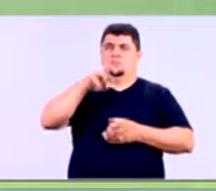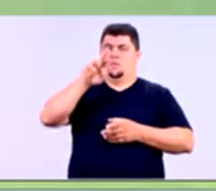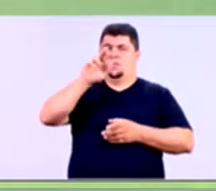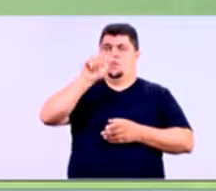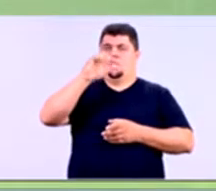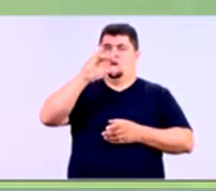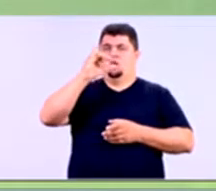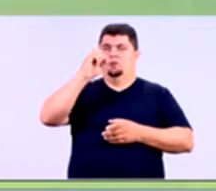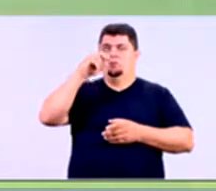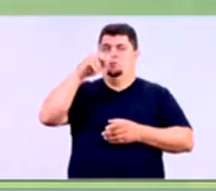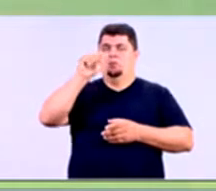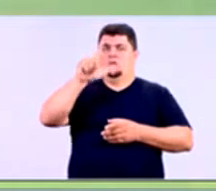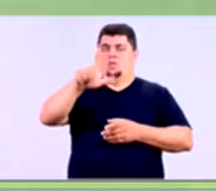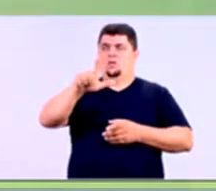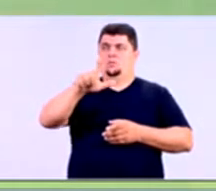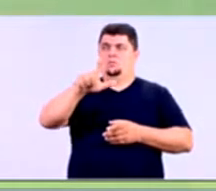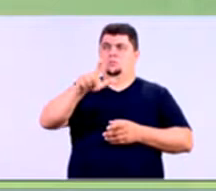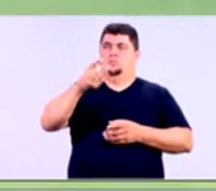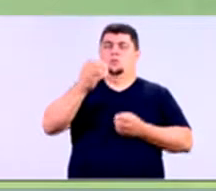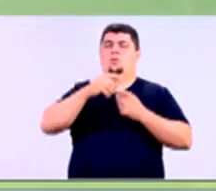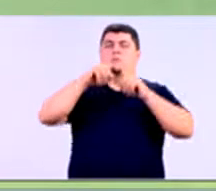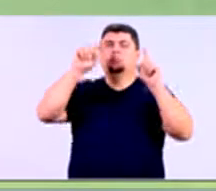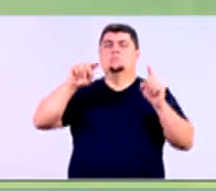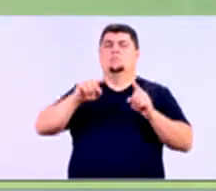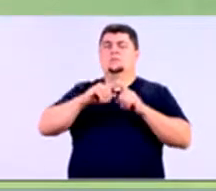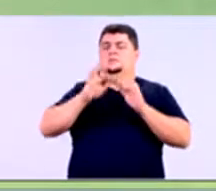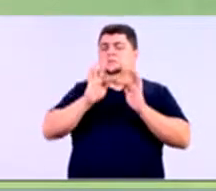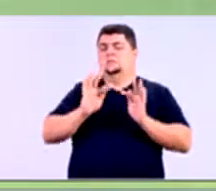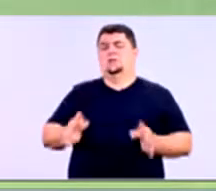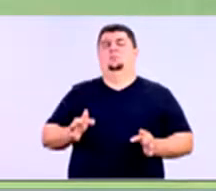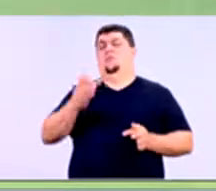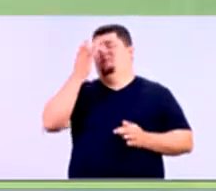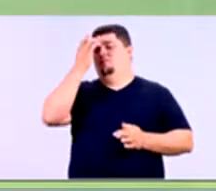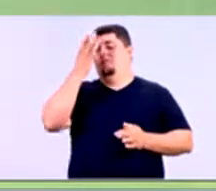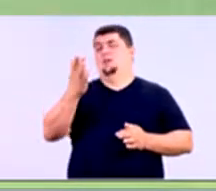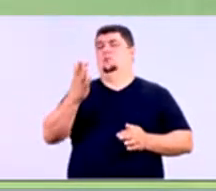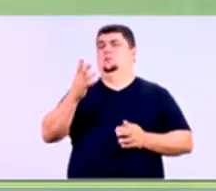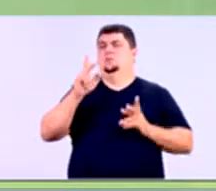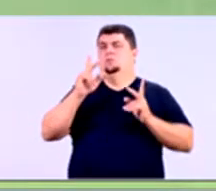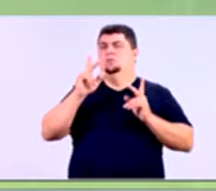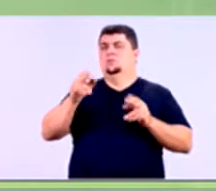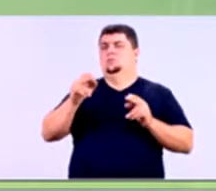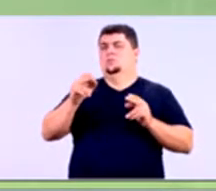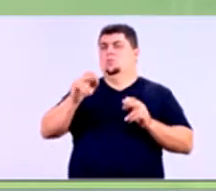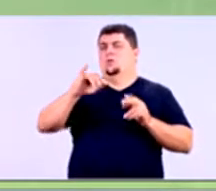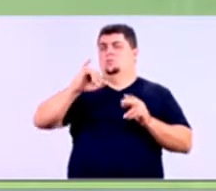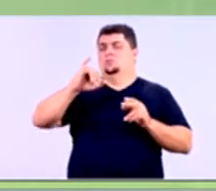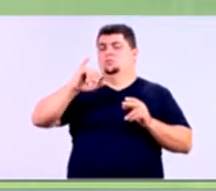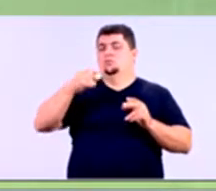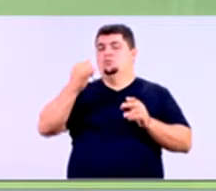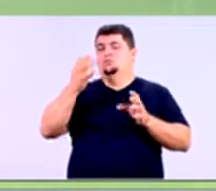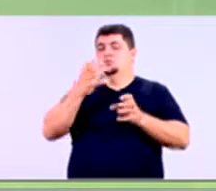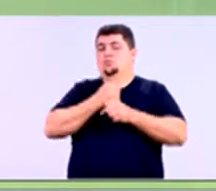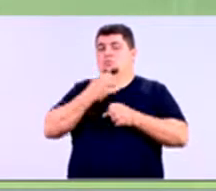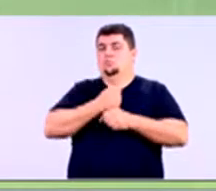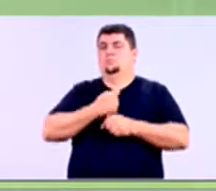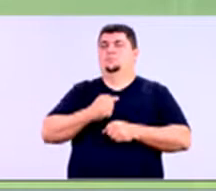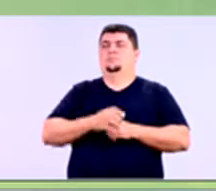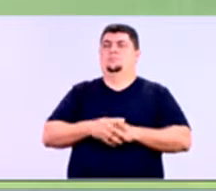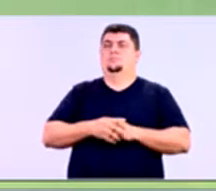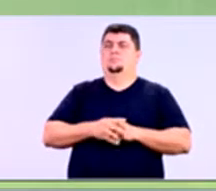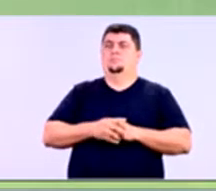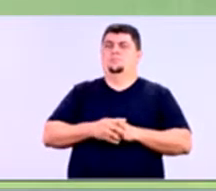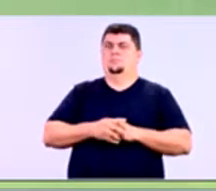racional. E a fórmula é bem simples e bem parecida com a fórmula dos juros compostos. Se